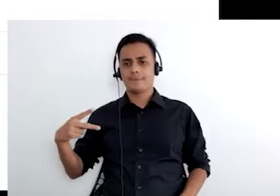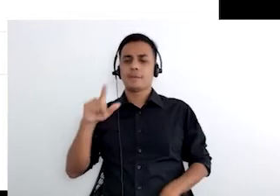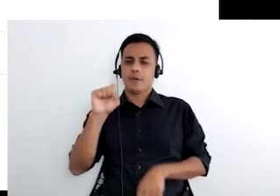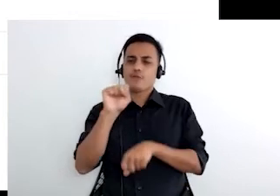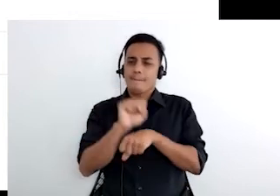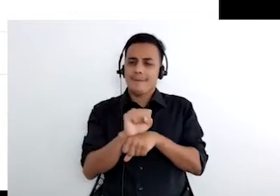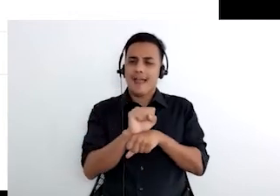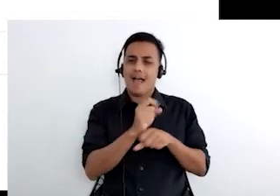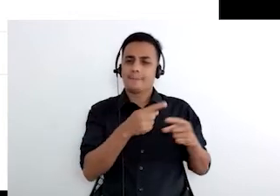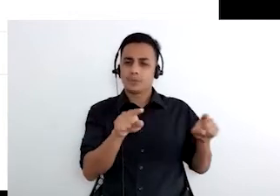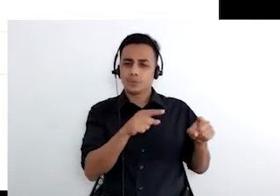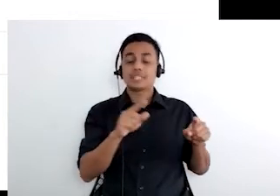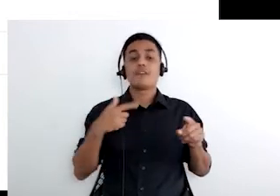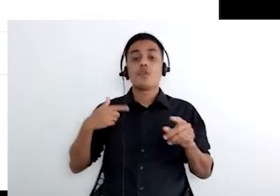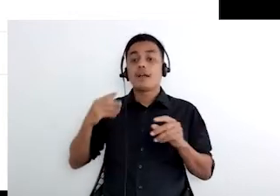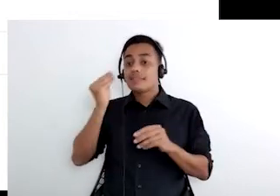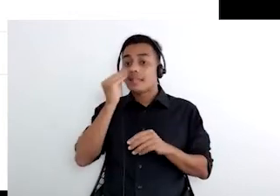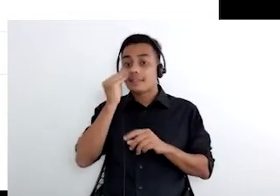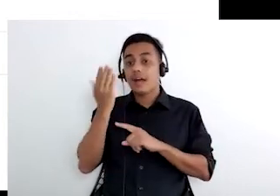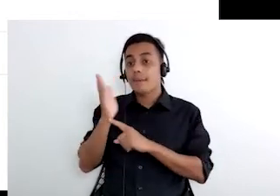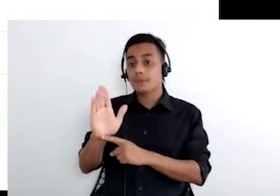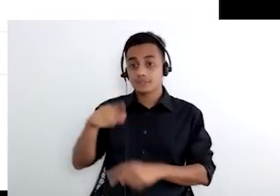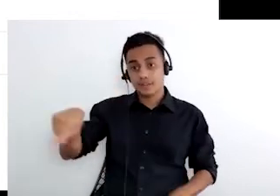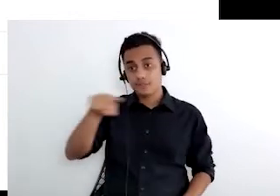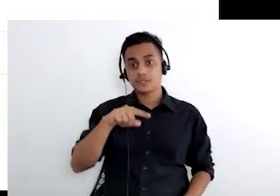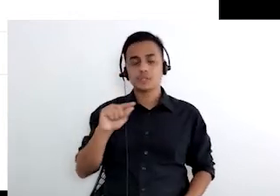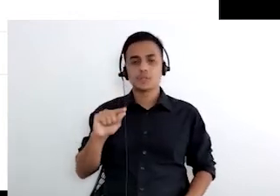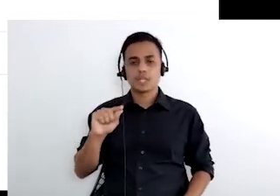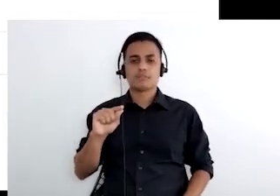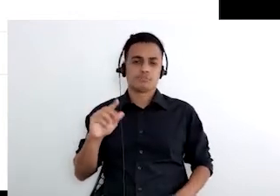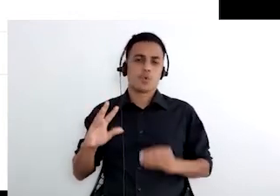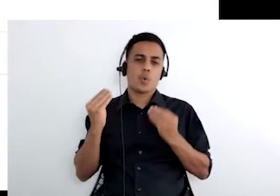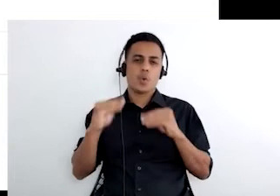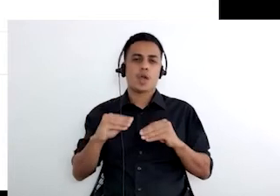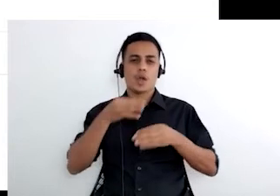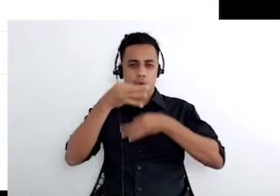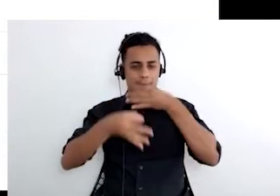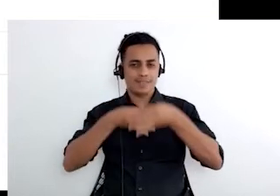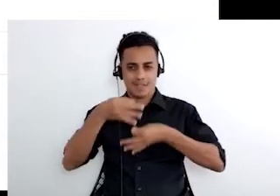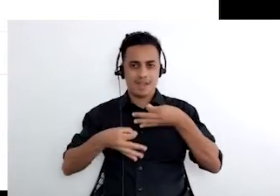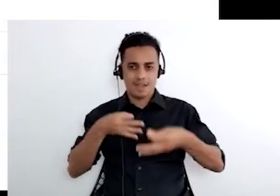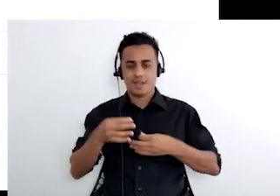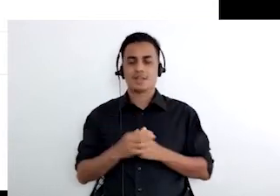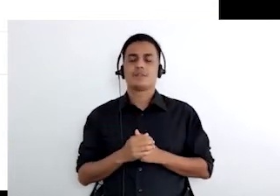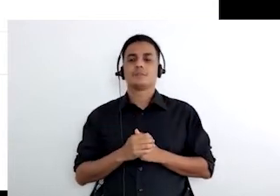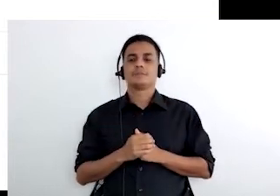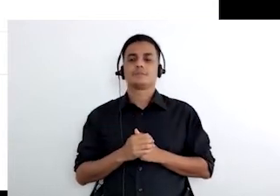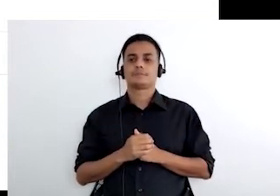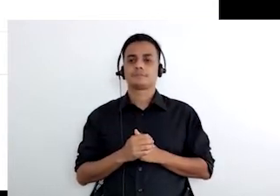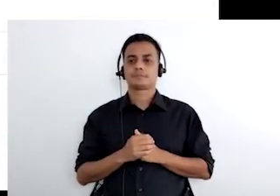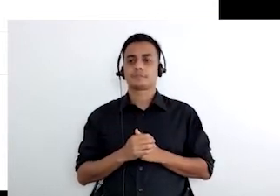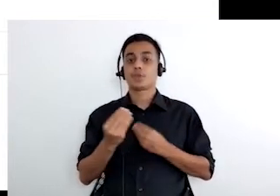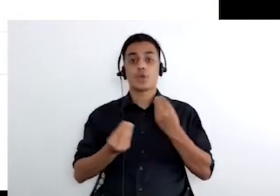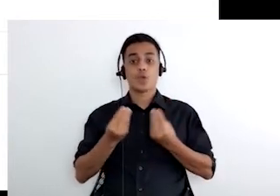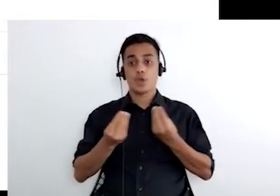com a melodia e vou mostrar para vocês, vou colocar um comentário aqui, e vou mostrar para vocês como é que a gente